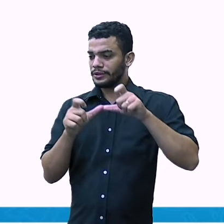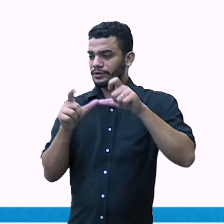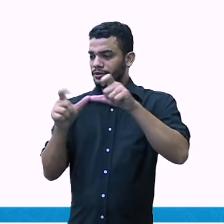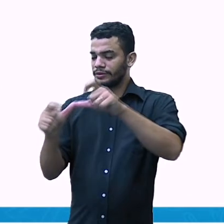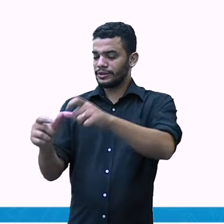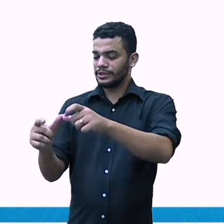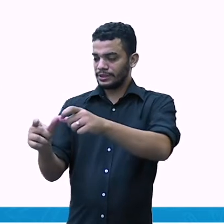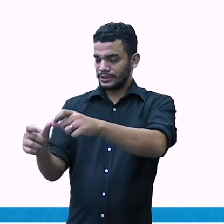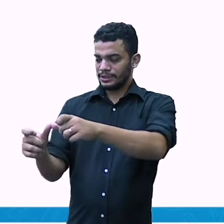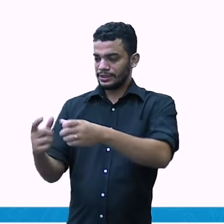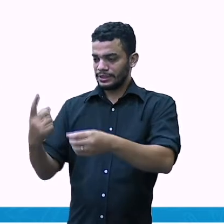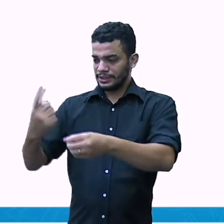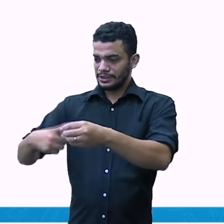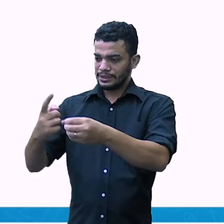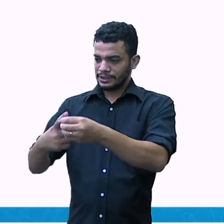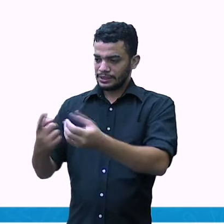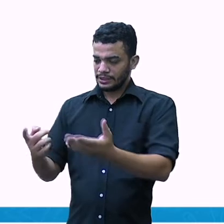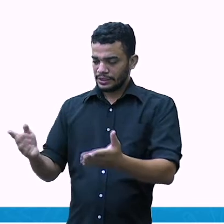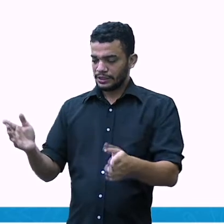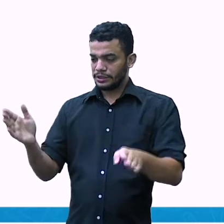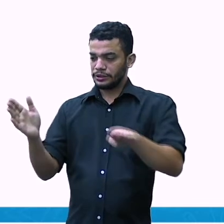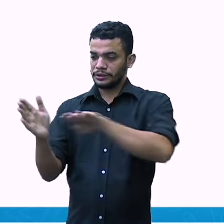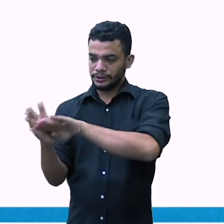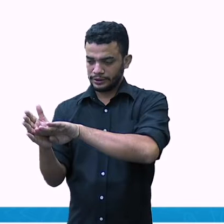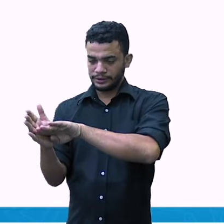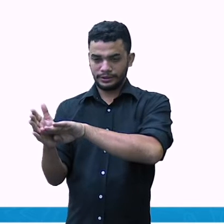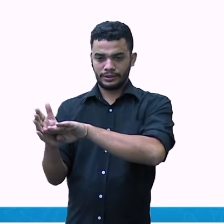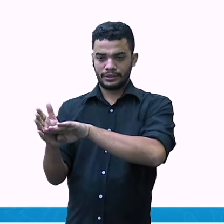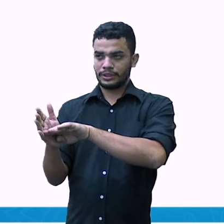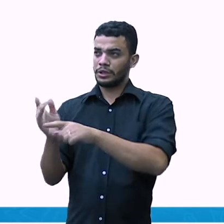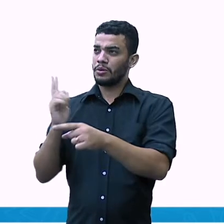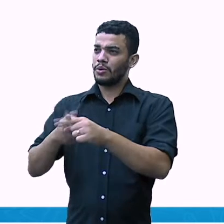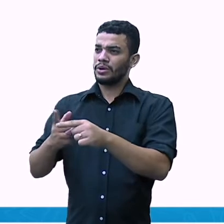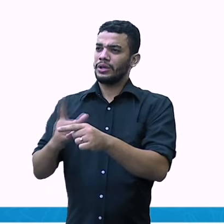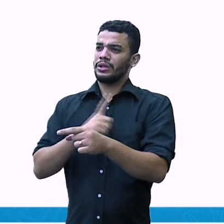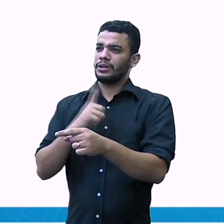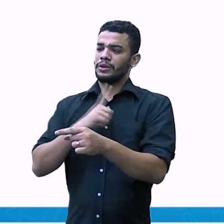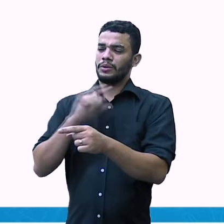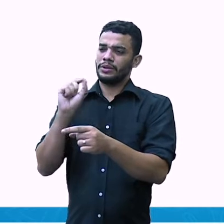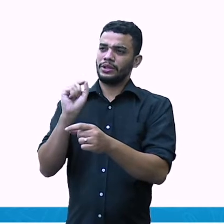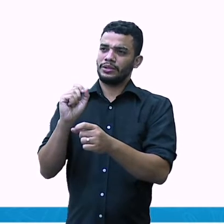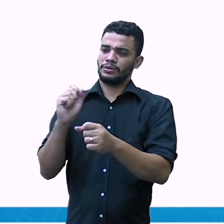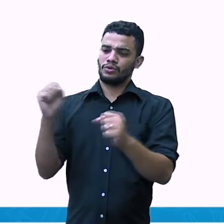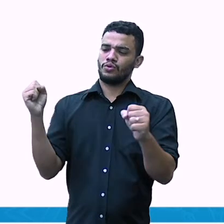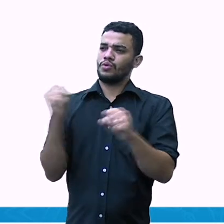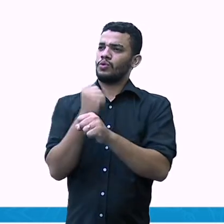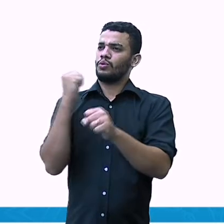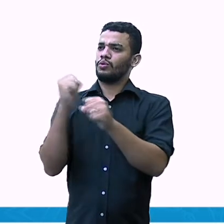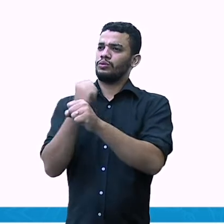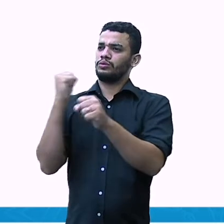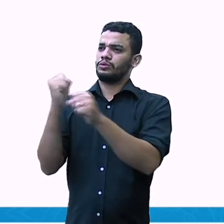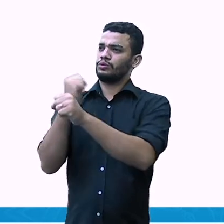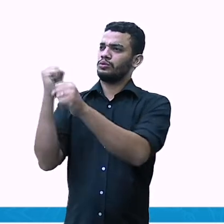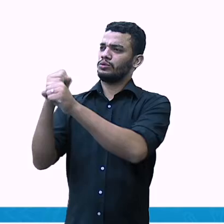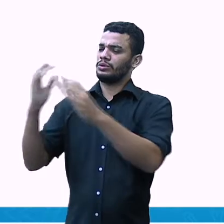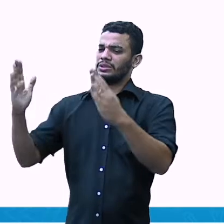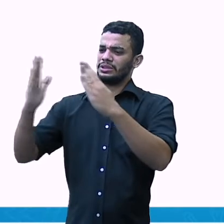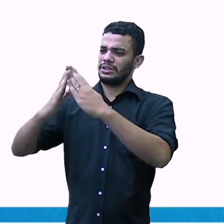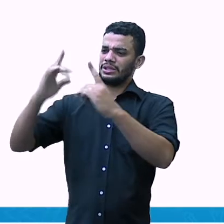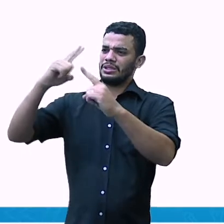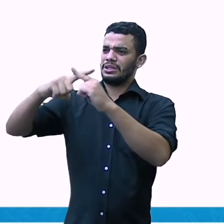Saudita, Lourdes, que é na França. Então, elas são marcadas ali por algo